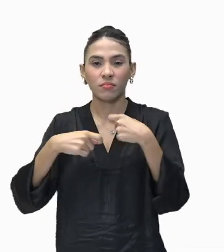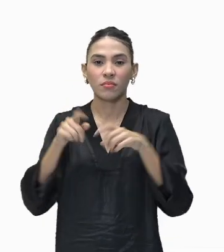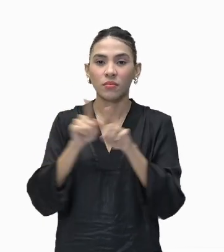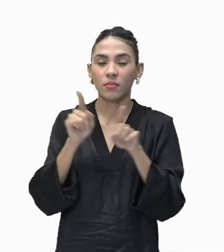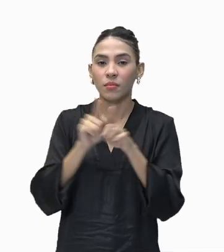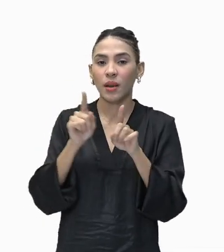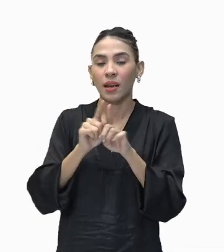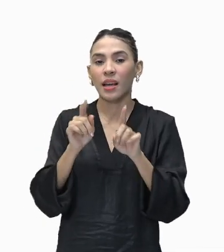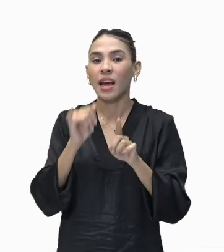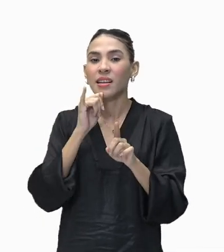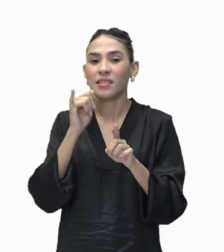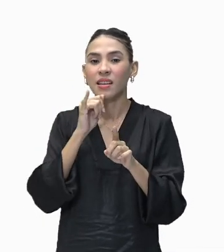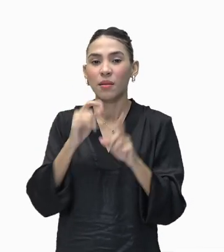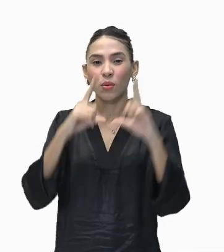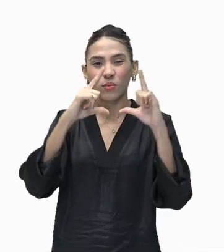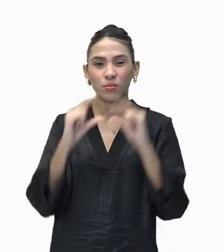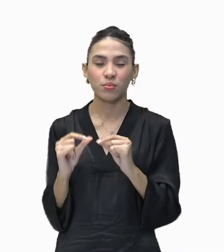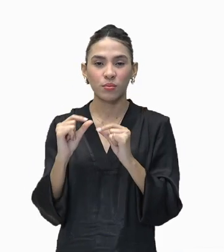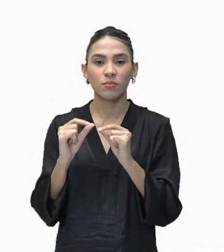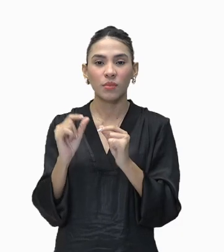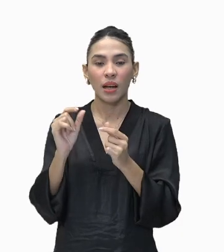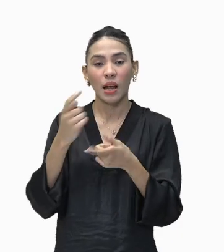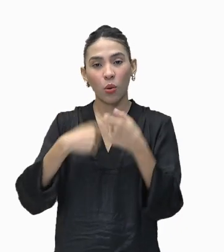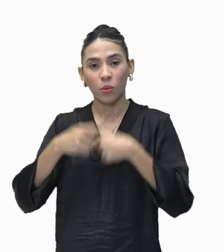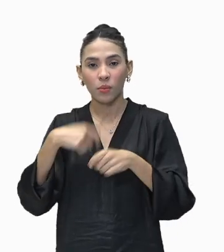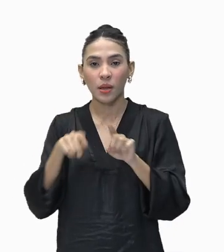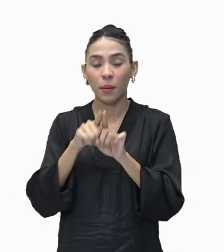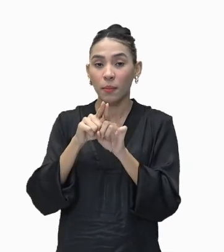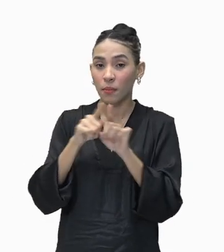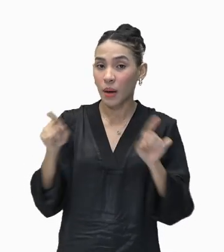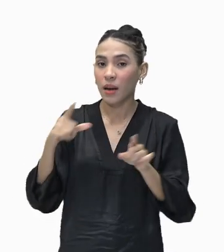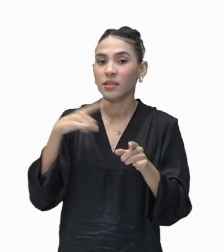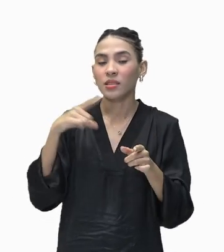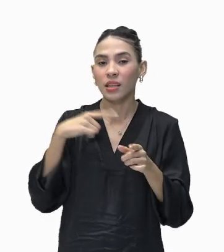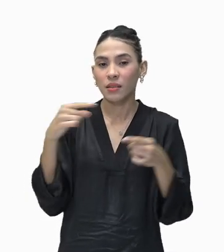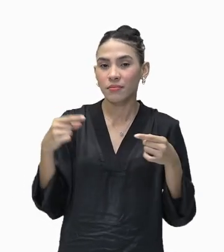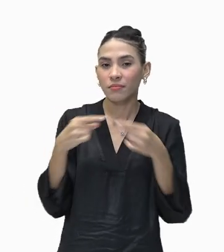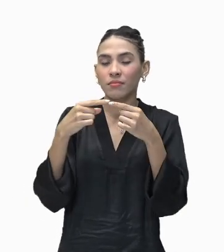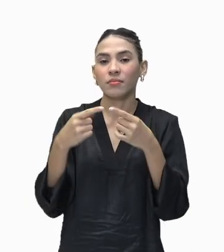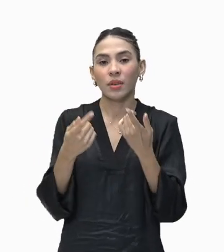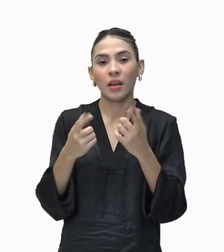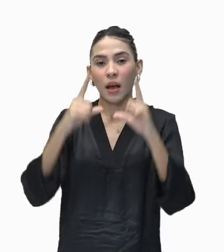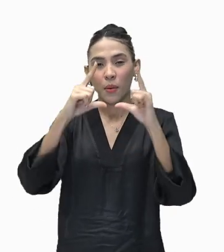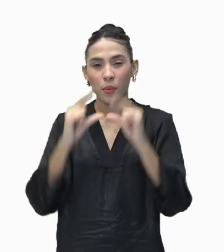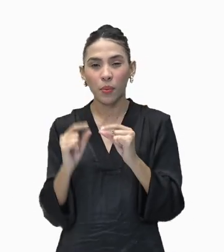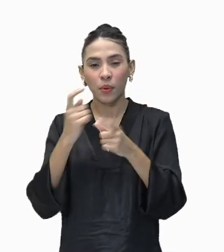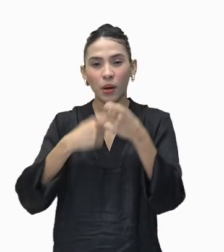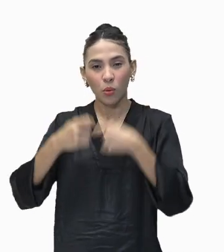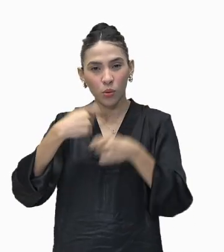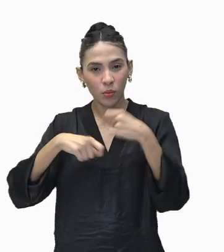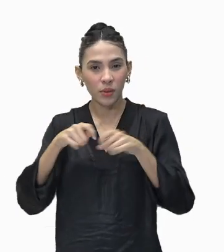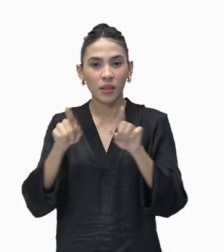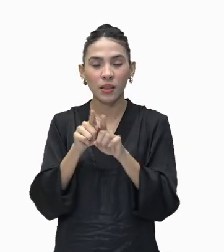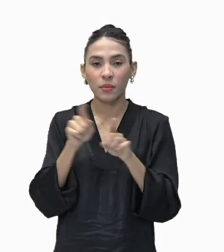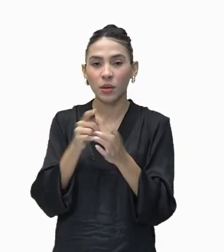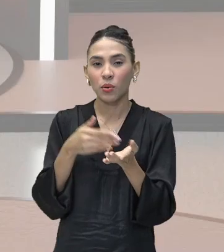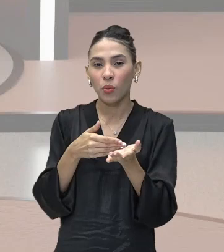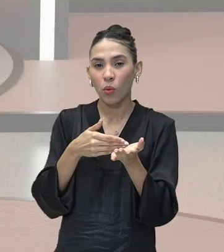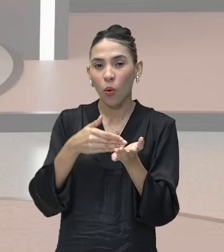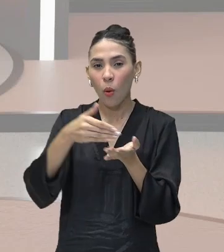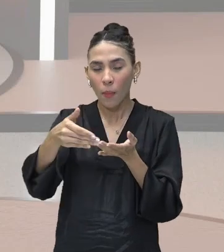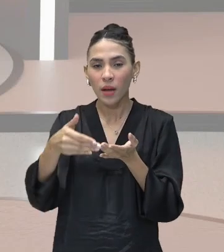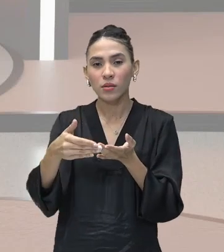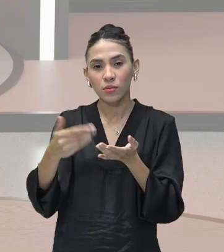a quebra da Bolsa. Mas, além disso, desses motivos associados à quebra da Bolsa de Valores e início dessa Grande